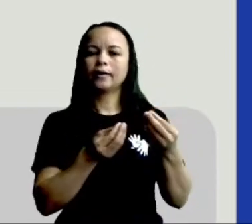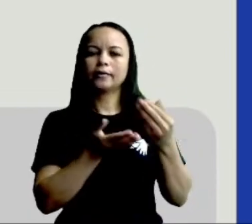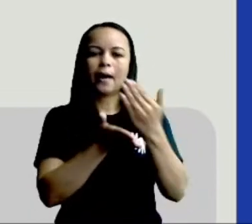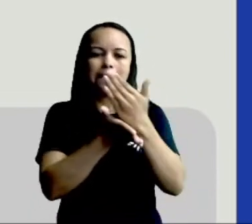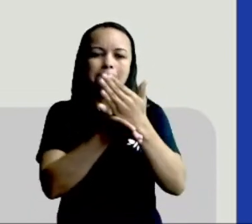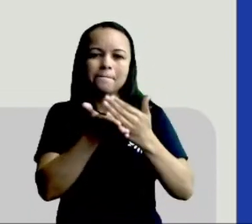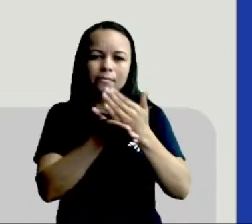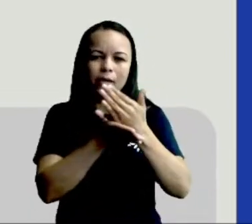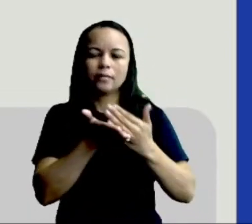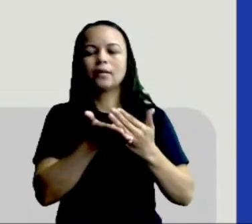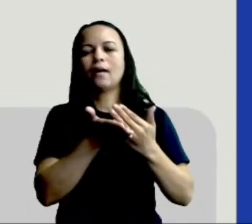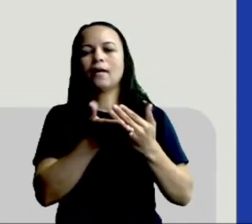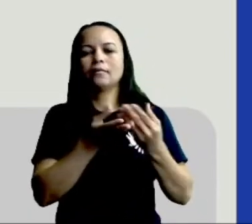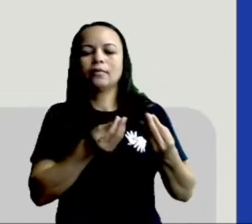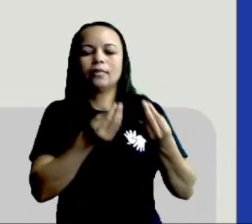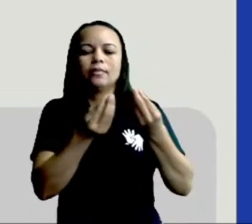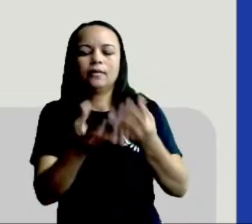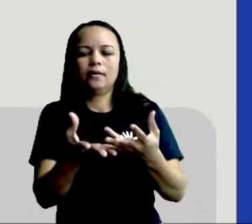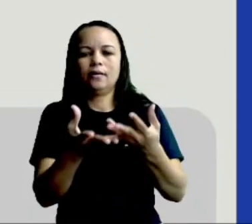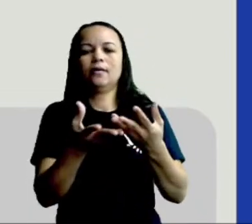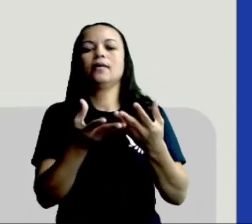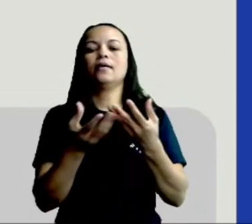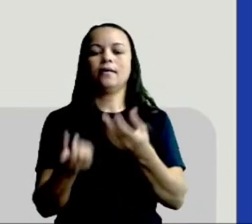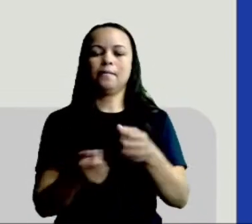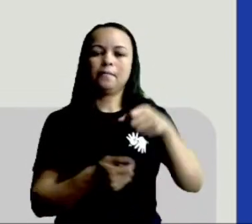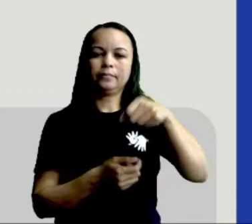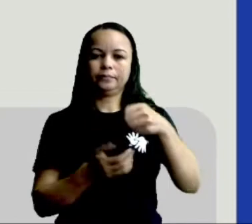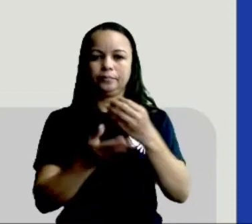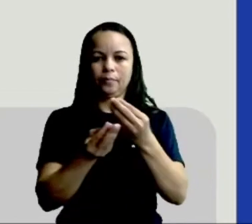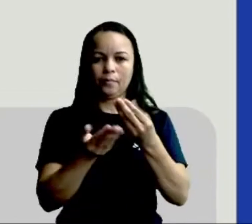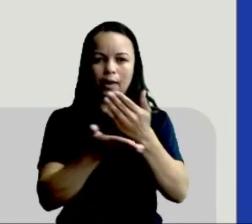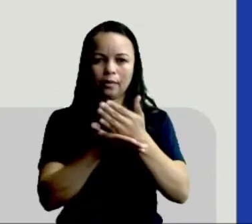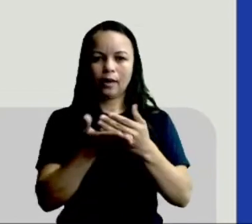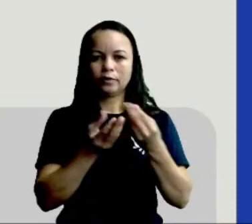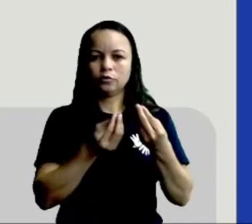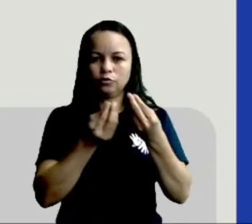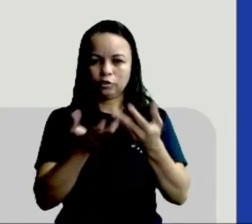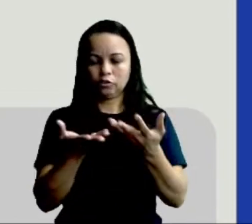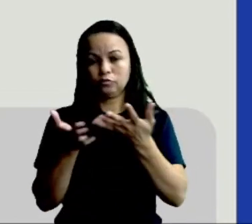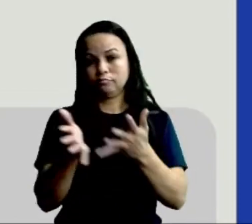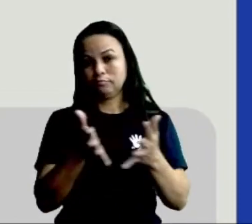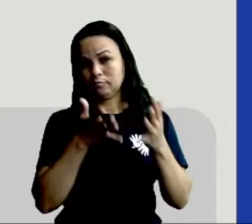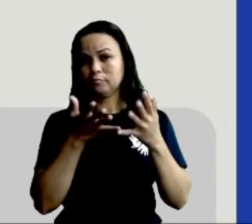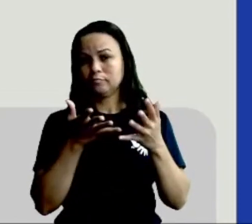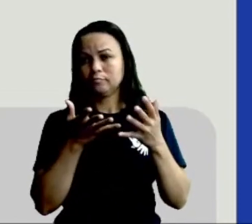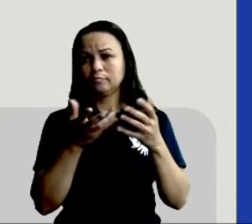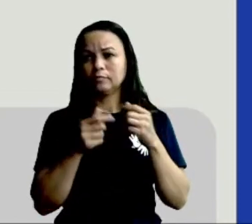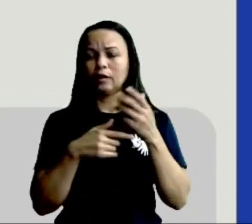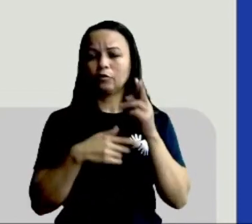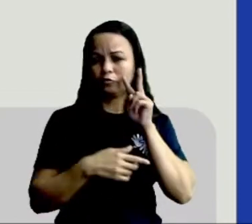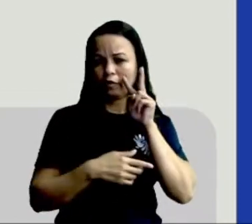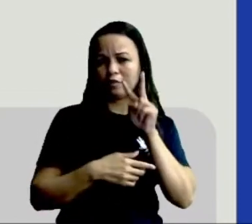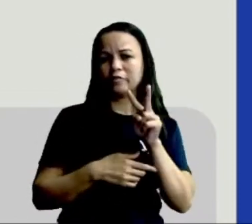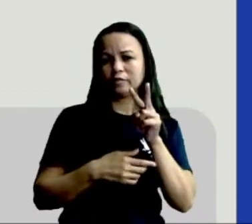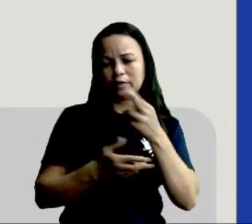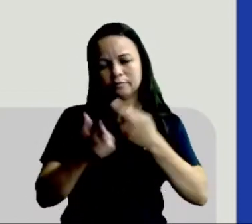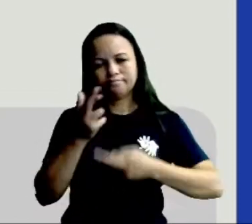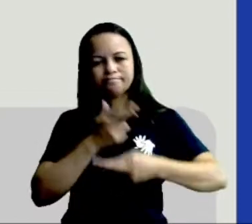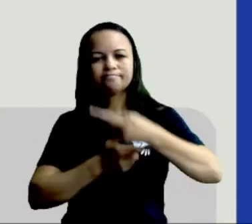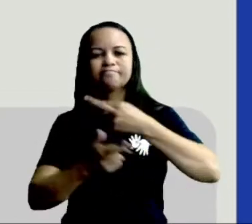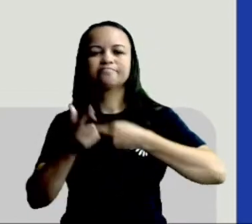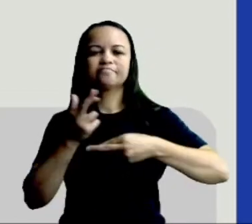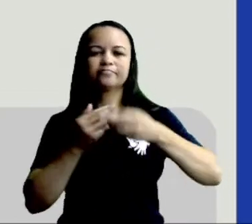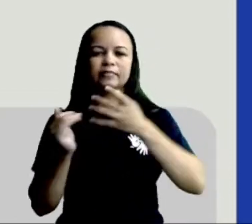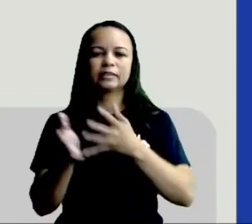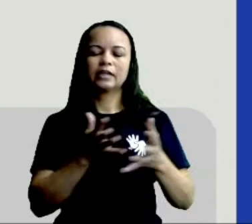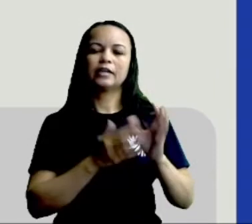né? Ela quer doar ração para metade dos cães. Então, a gente vai ver aí essa relação